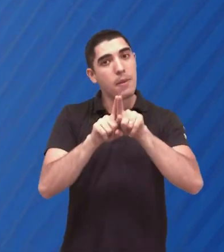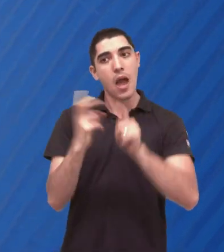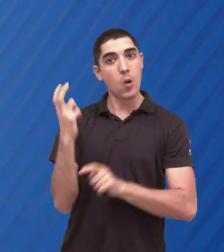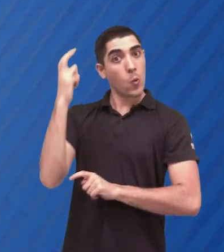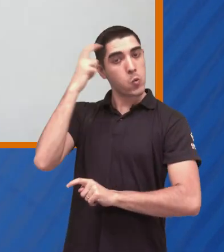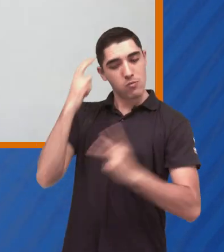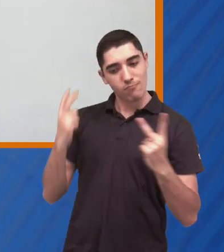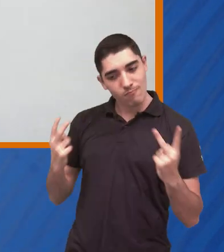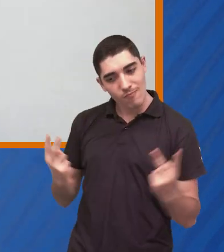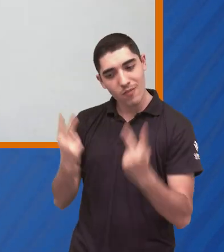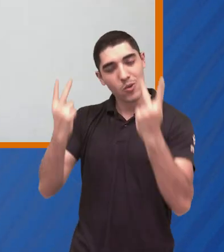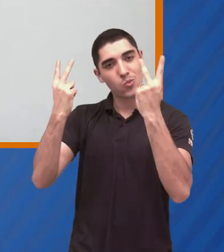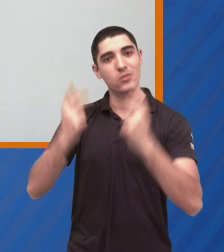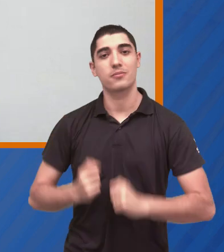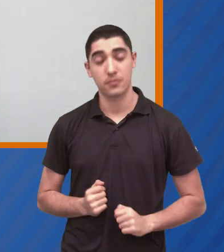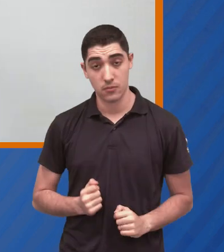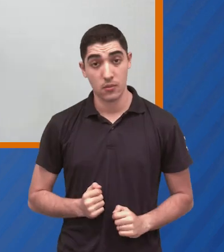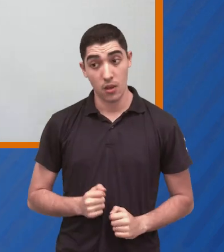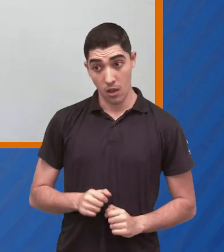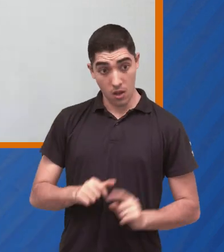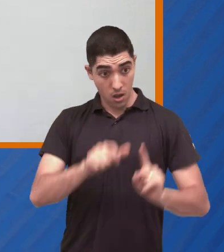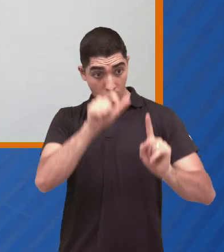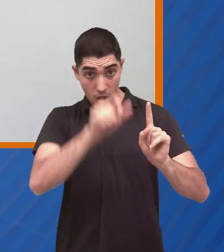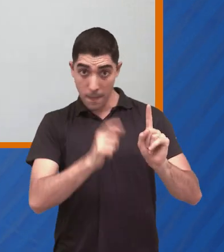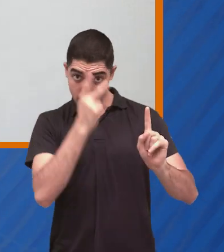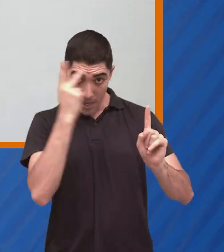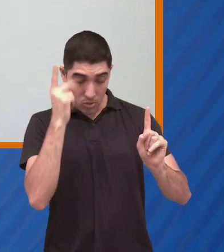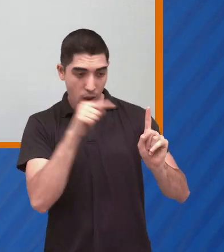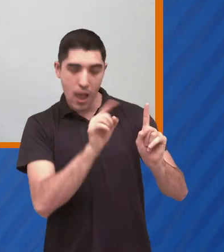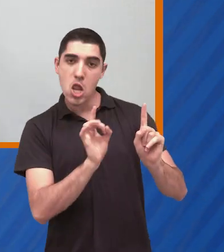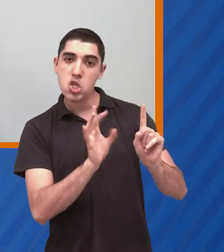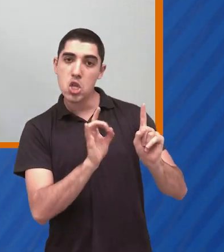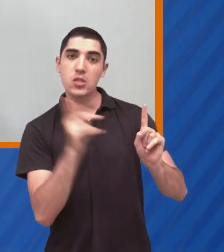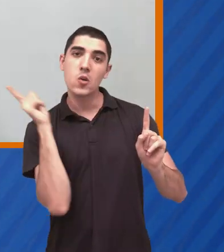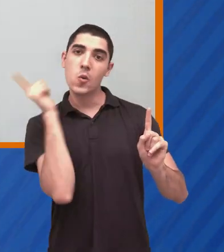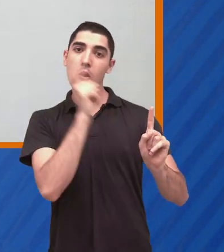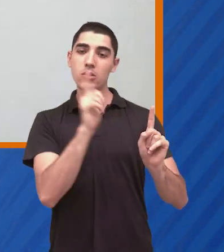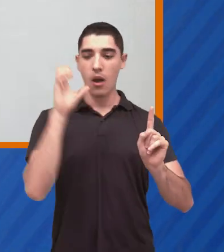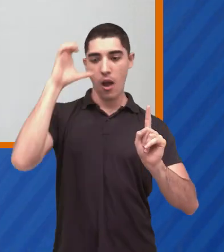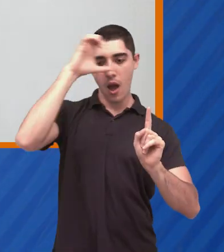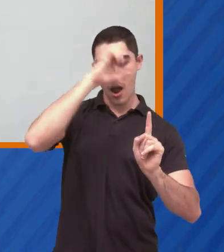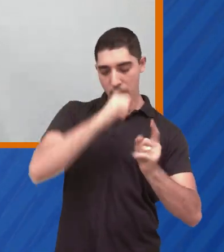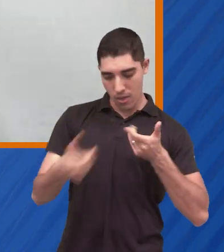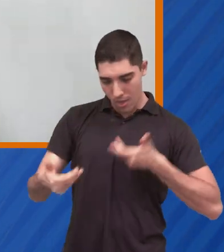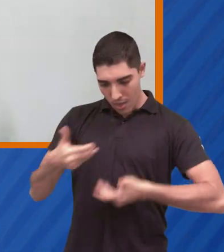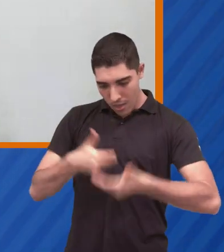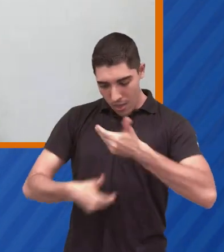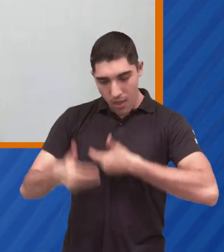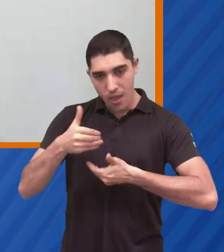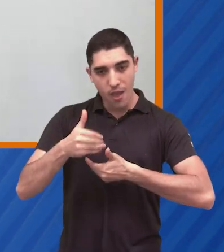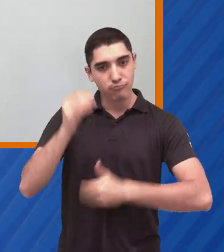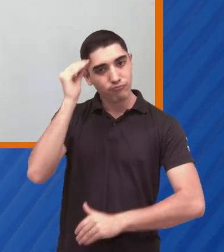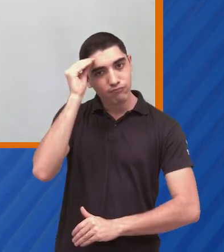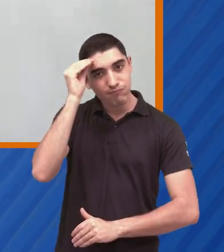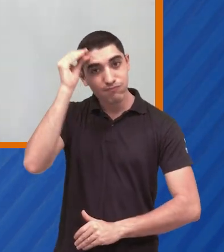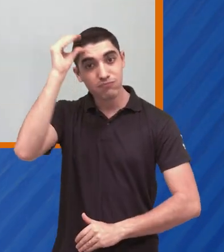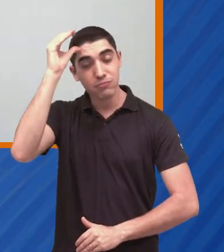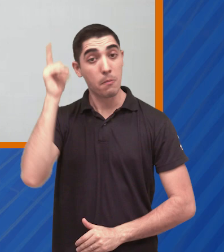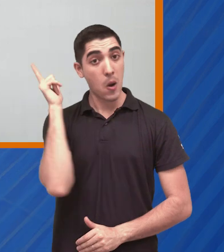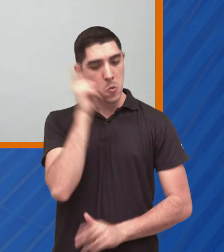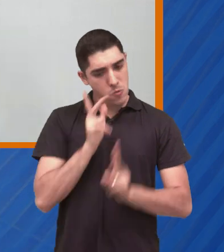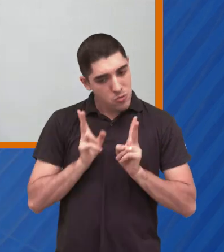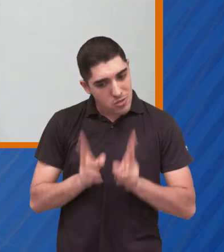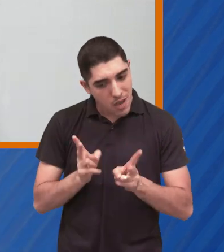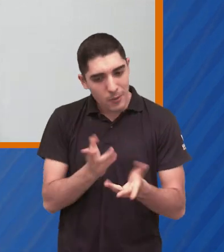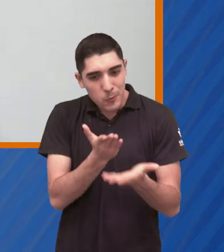valoriza a cultura. Para que a pessoa possa, ela mesma, já se educar a mente dela para que